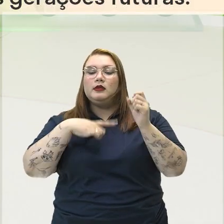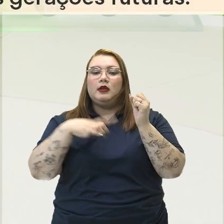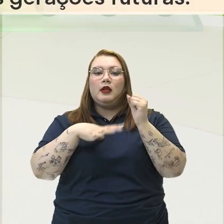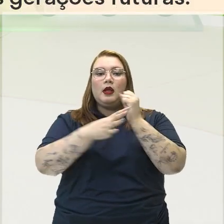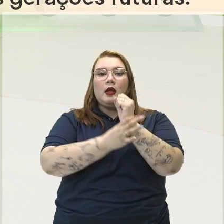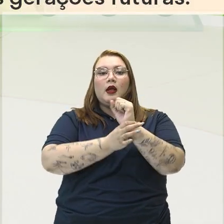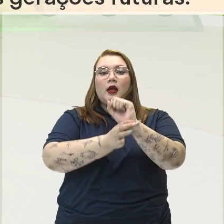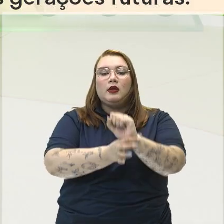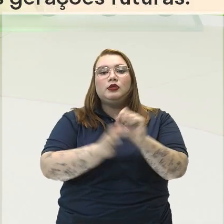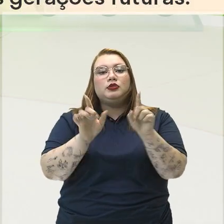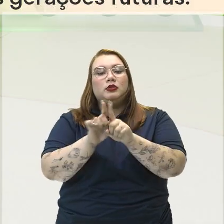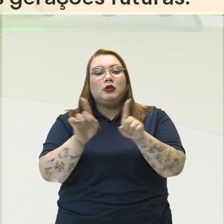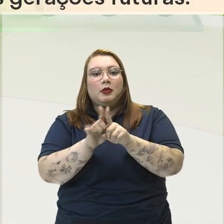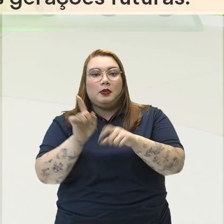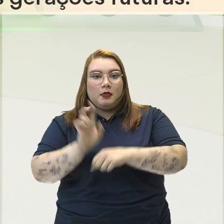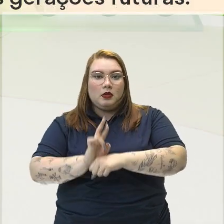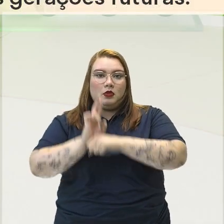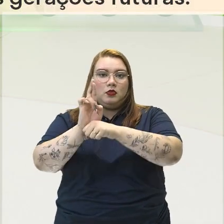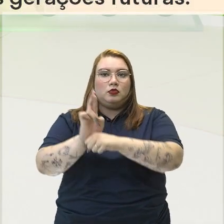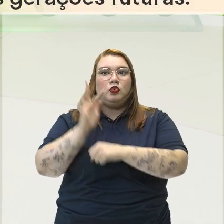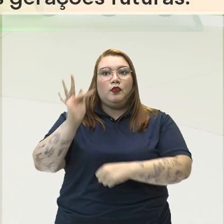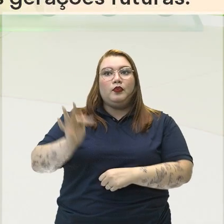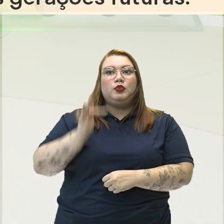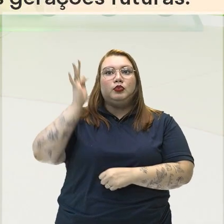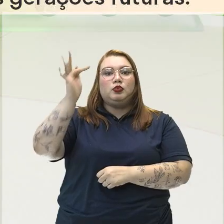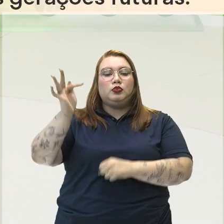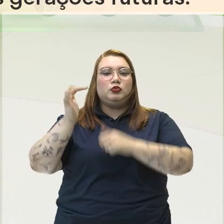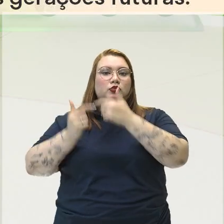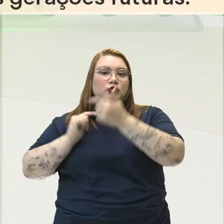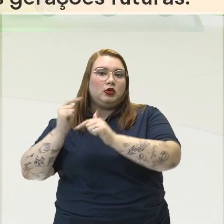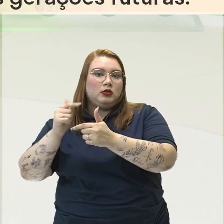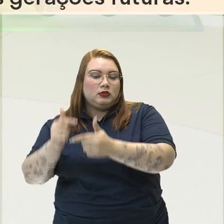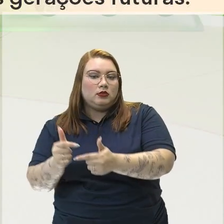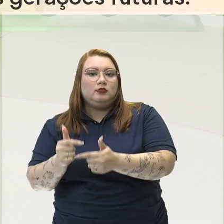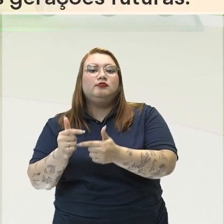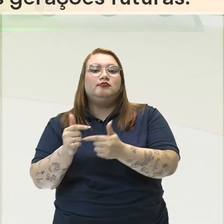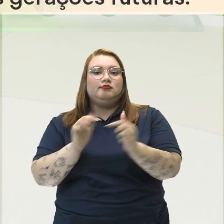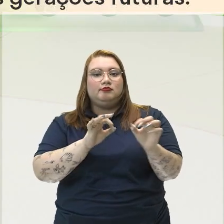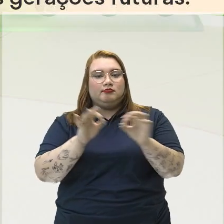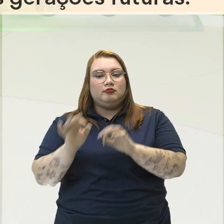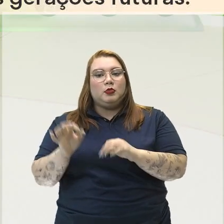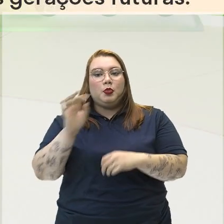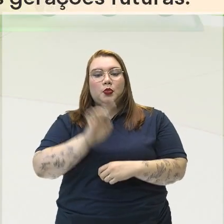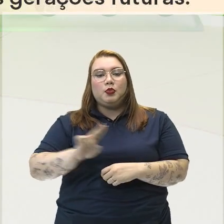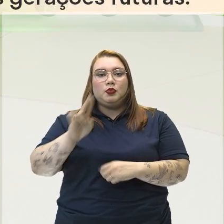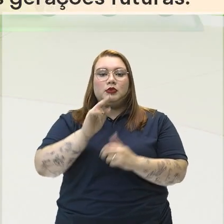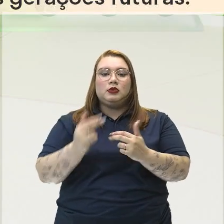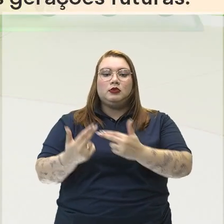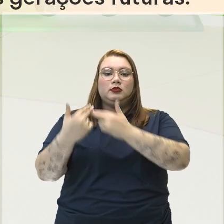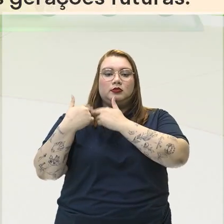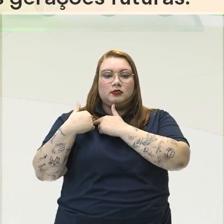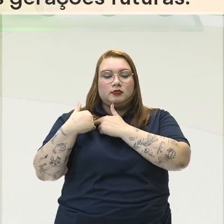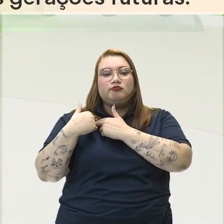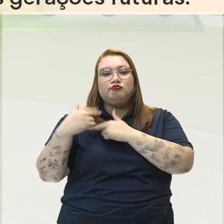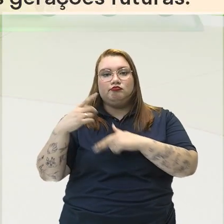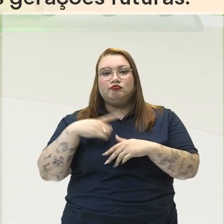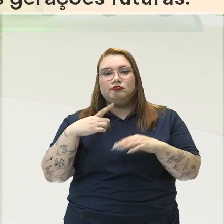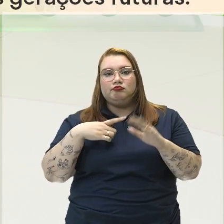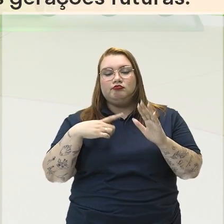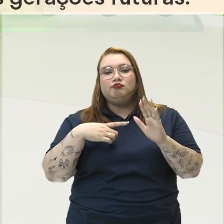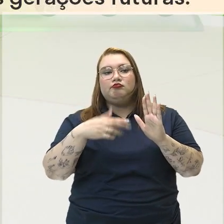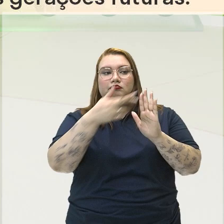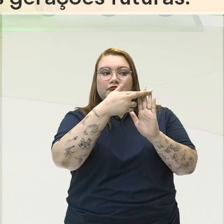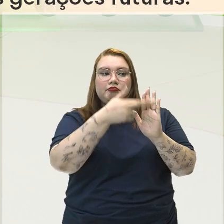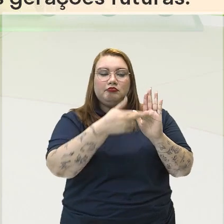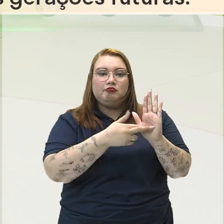garante ali também esses recursos para gerações futuras. Ela é utilizada de uma forma responsável, né, obedecendo ali também as